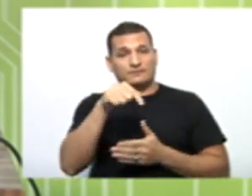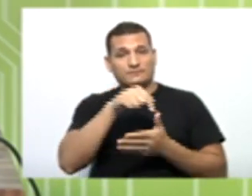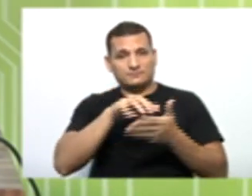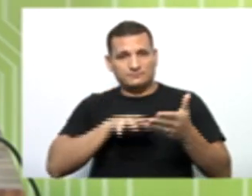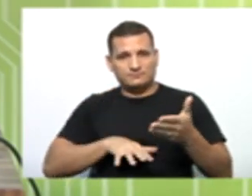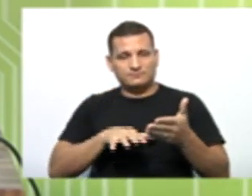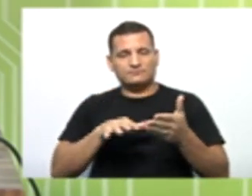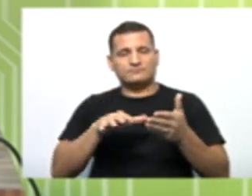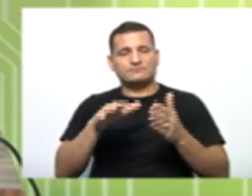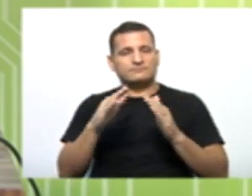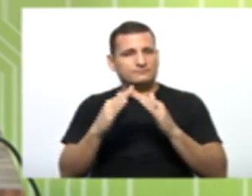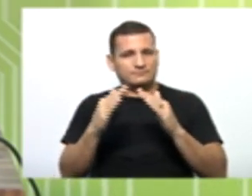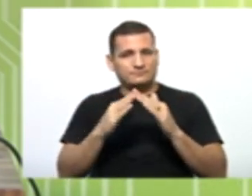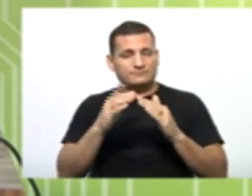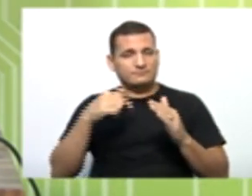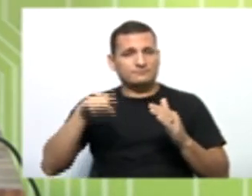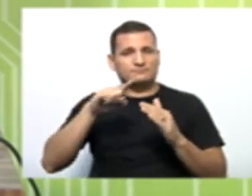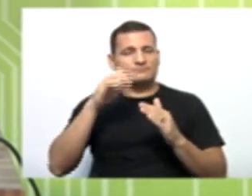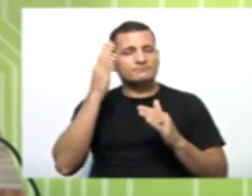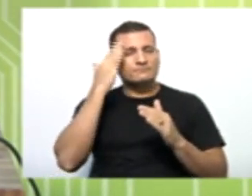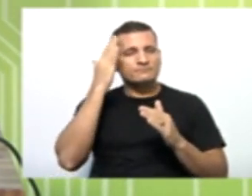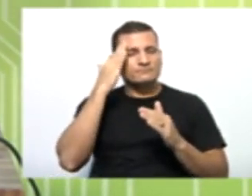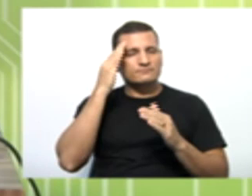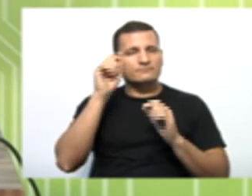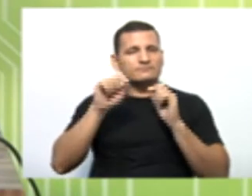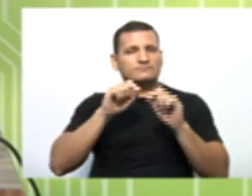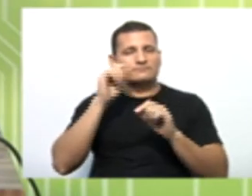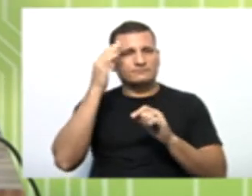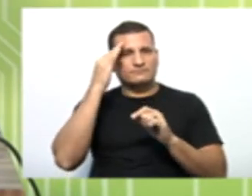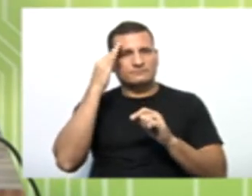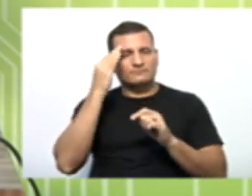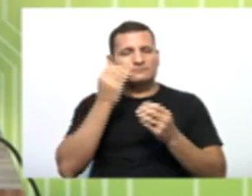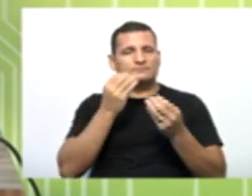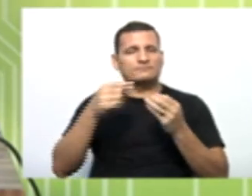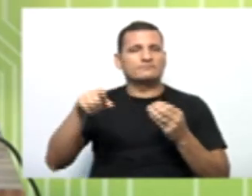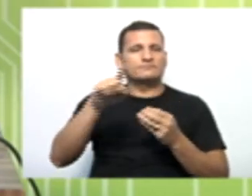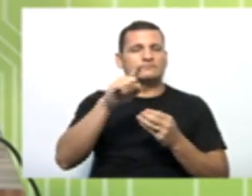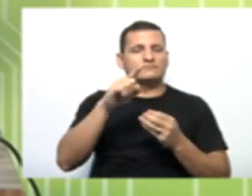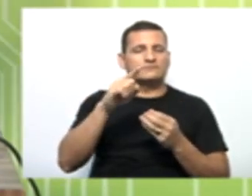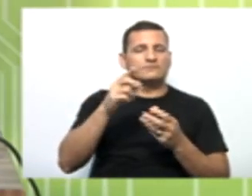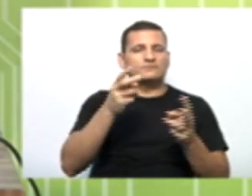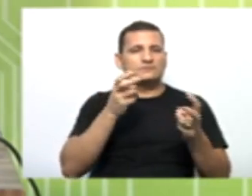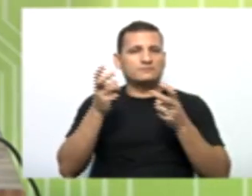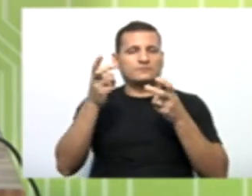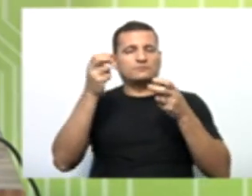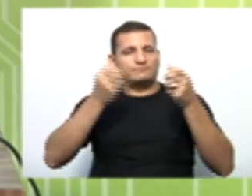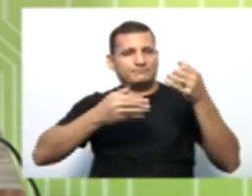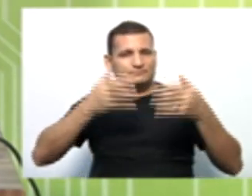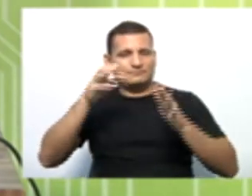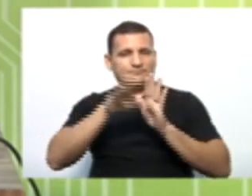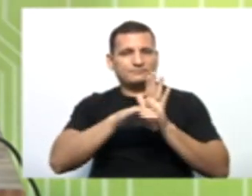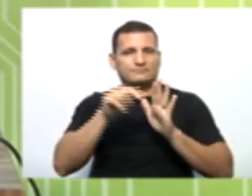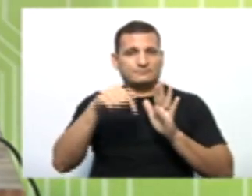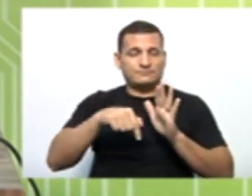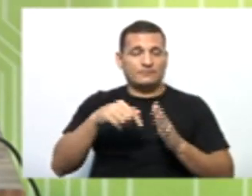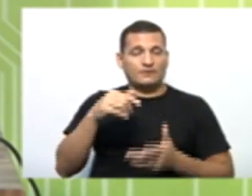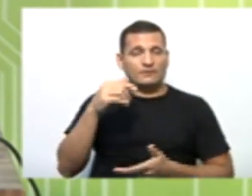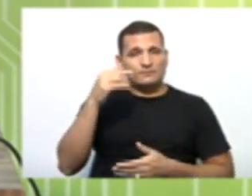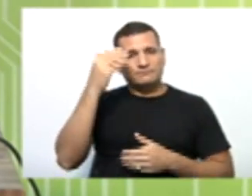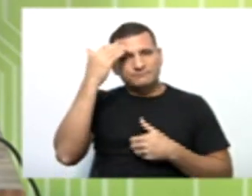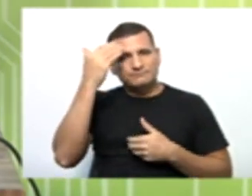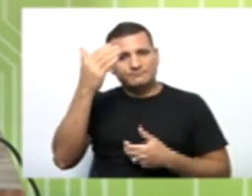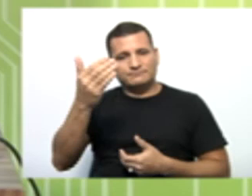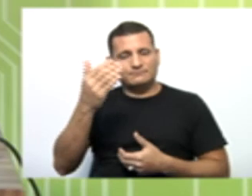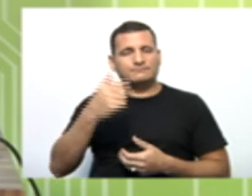de percurso que nós teremos a dimensão da compreensão de vocês sobre os conceitos trabalhados. Mais uma vez, muito obrigado, né? Eu